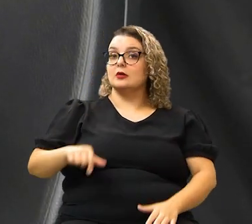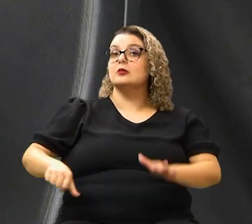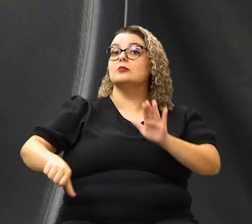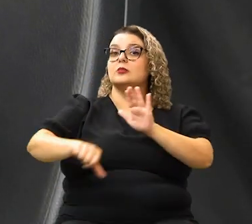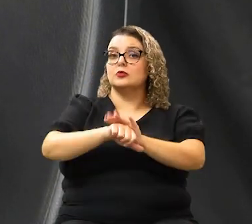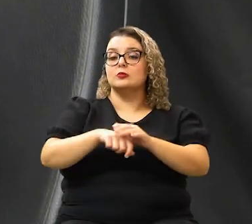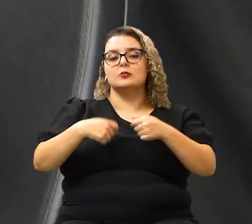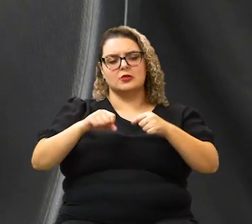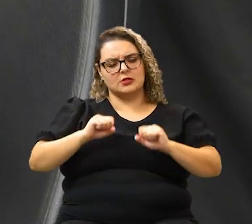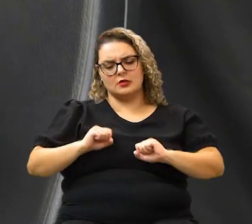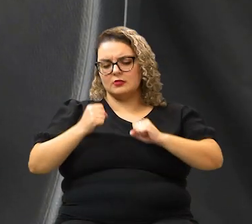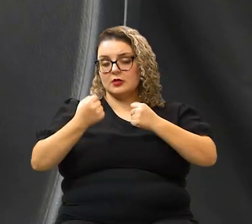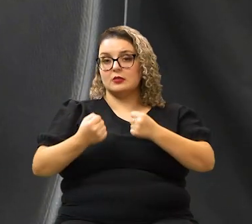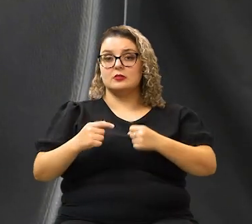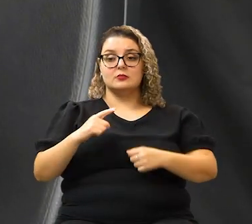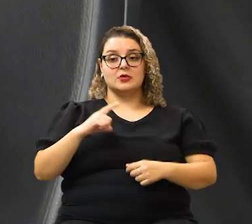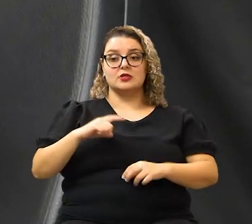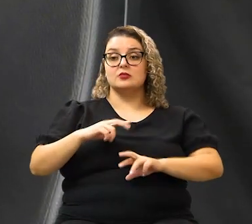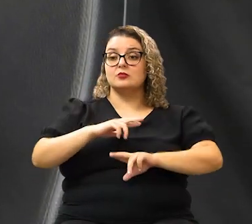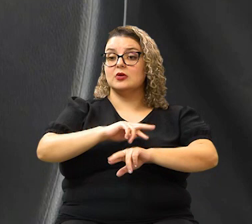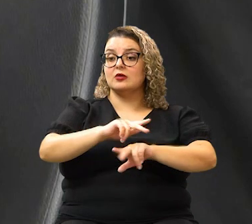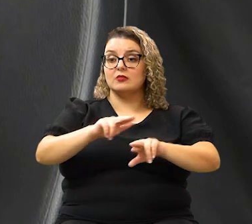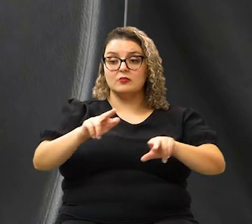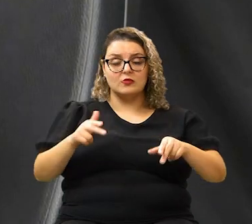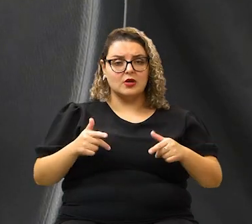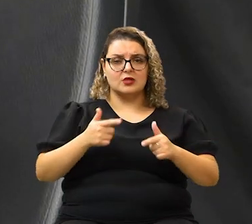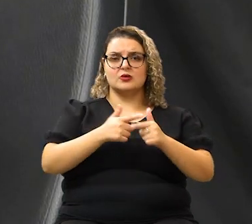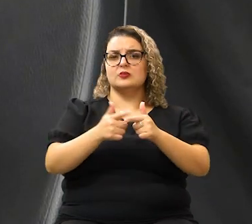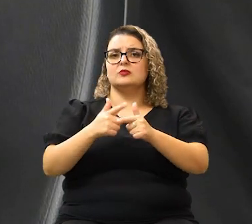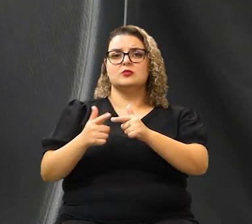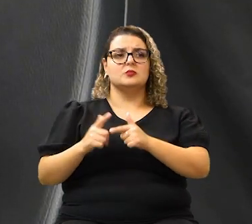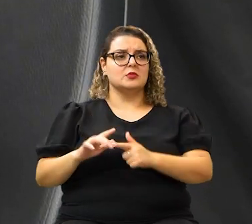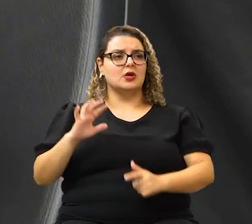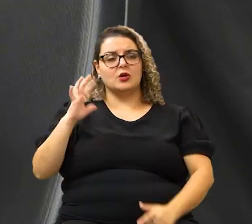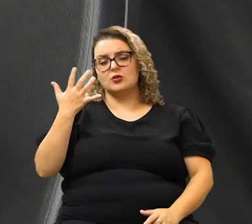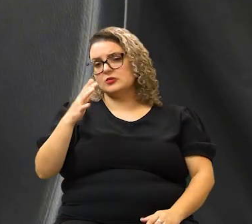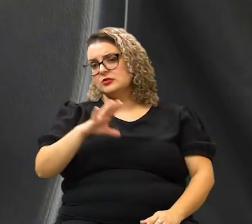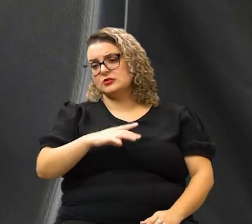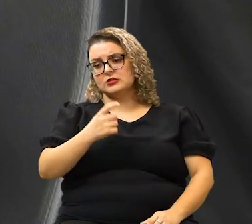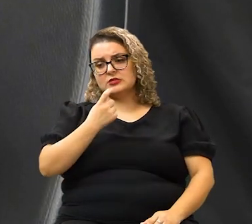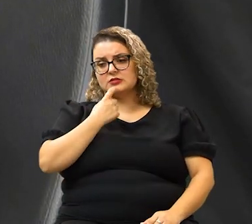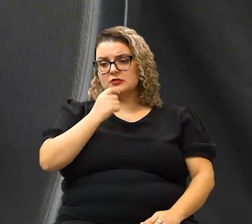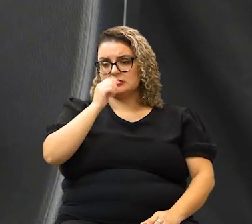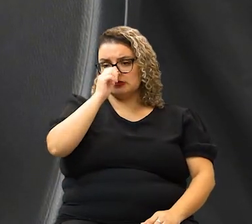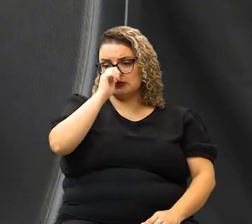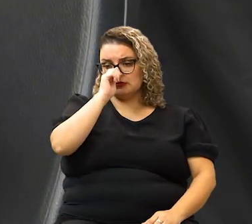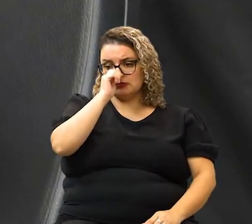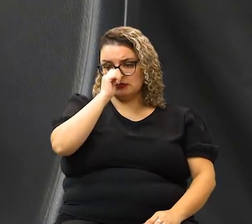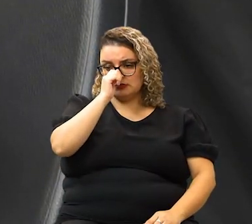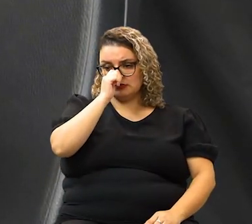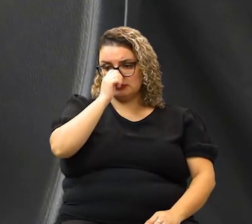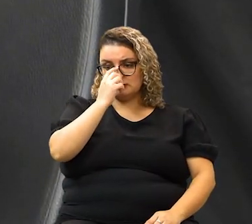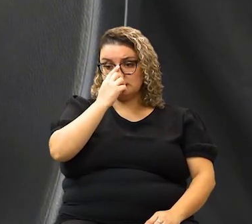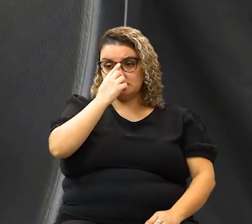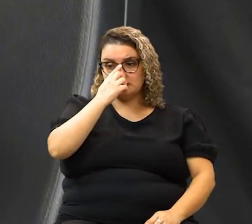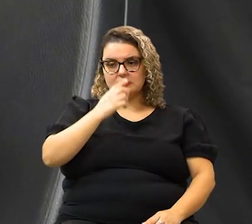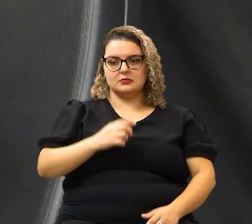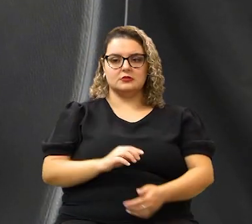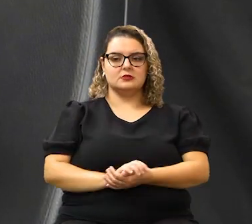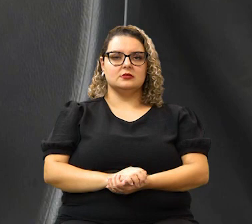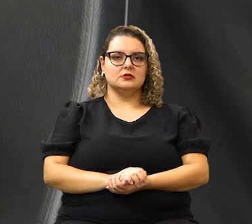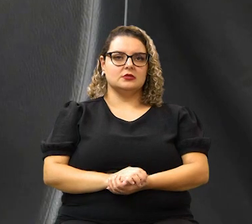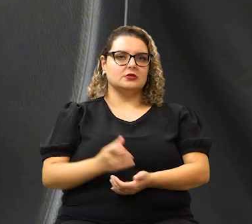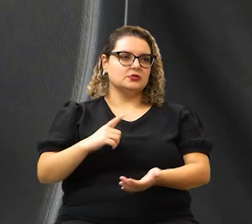cidade, então tinham agendas que tinha que ir, não tinha jeito, você tinha que se arriscar, né?